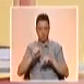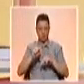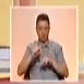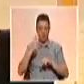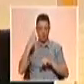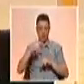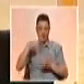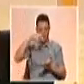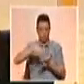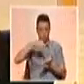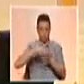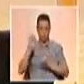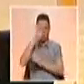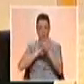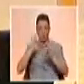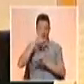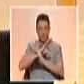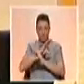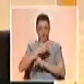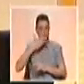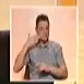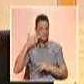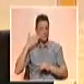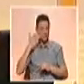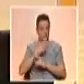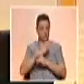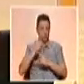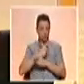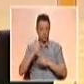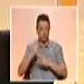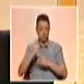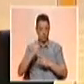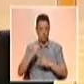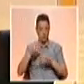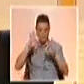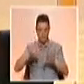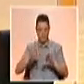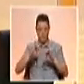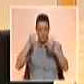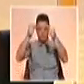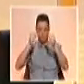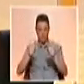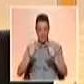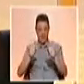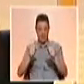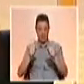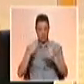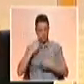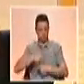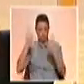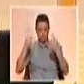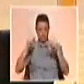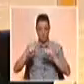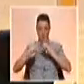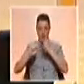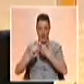até da União Europeia. Ainda é cedo para dizer, porque só foram concluídos há muito pouco tempo. Só foram publicados no final do ano passado. Já estavam